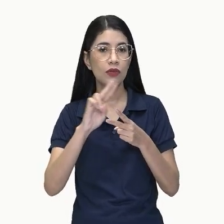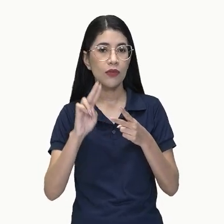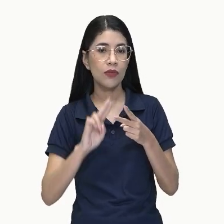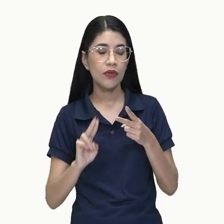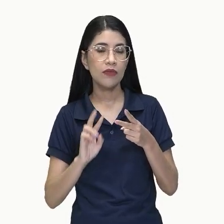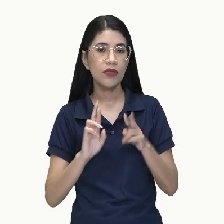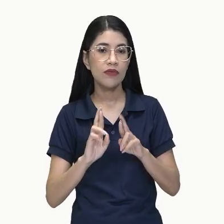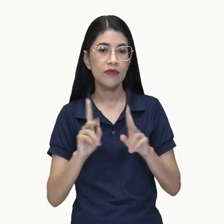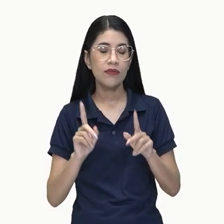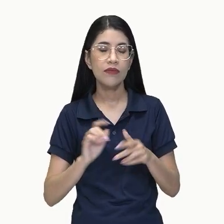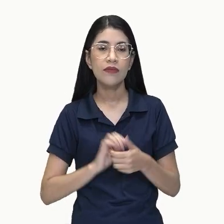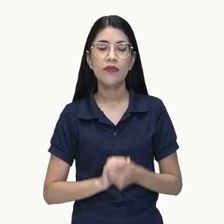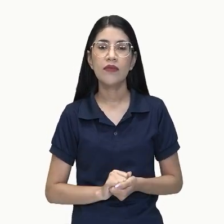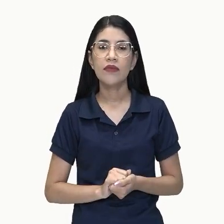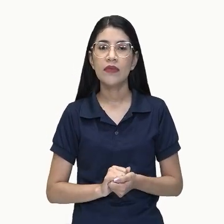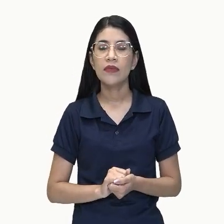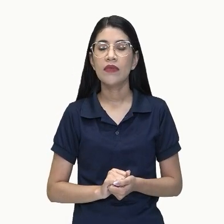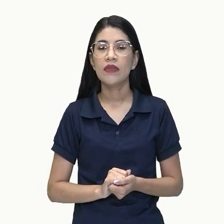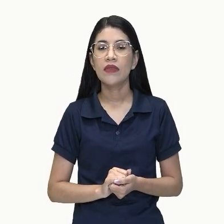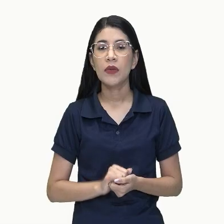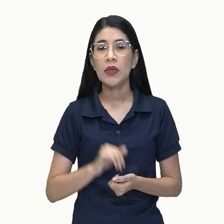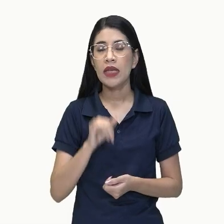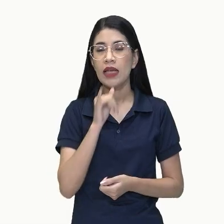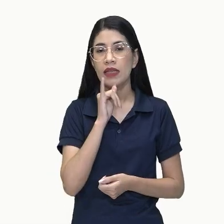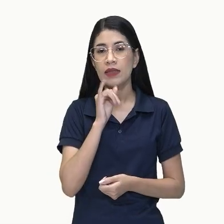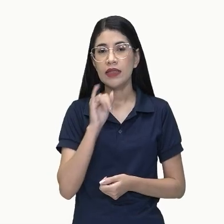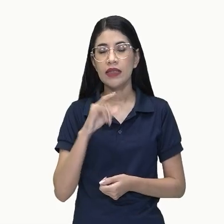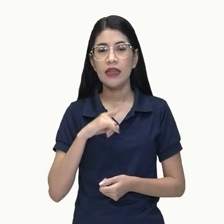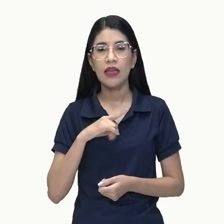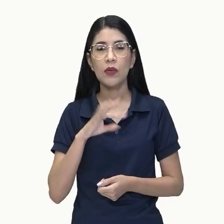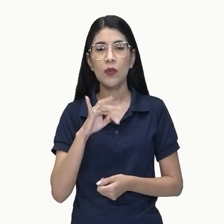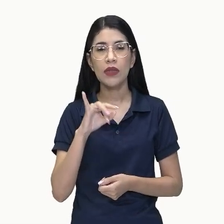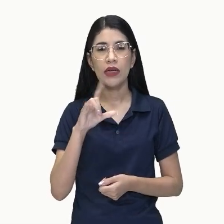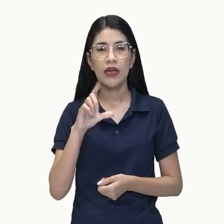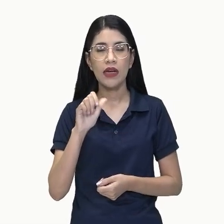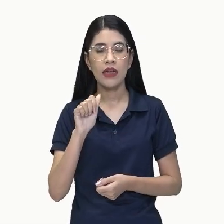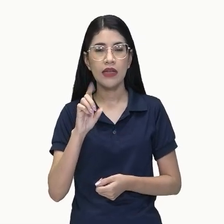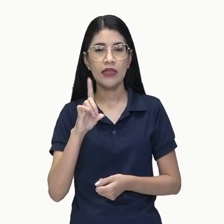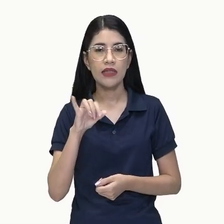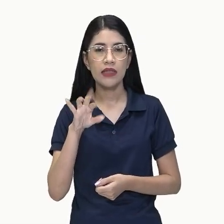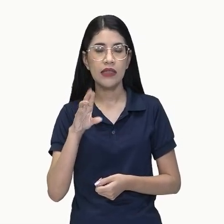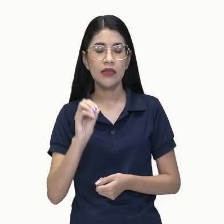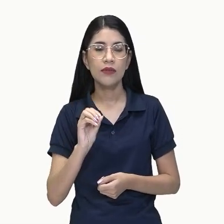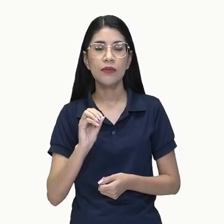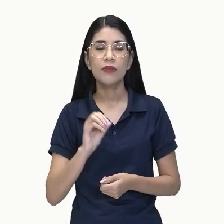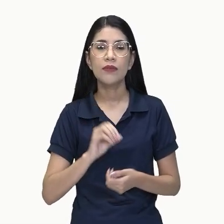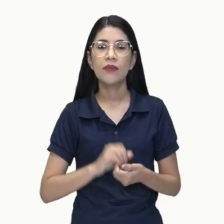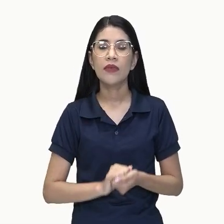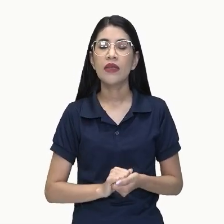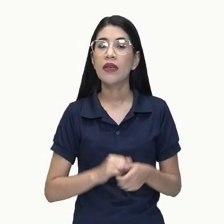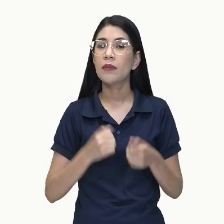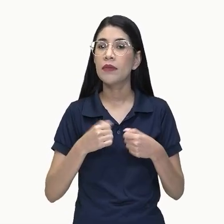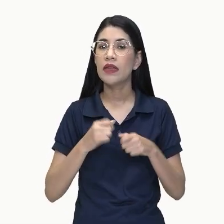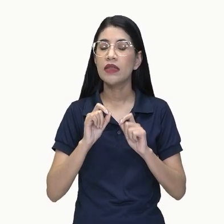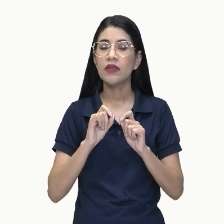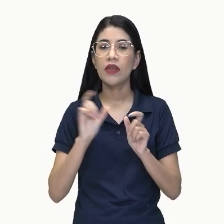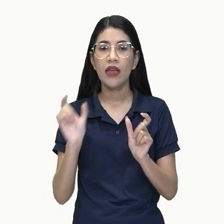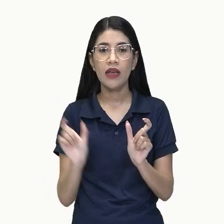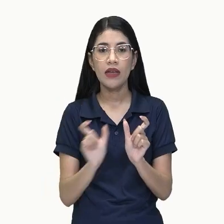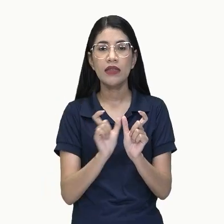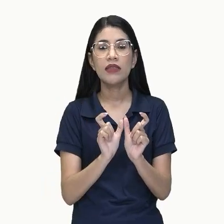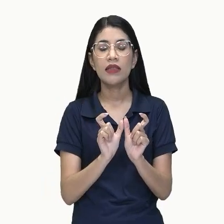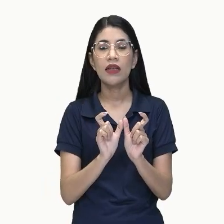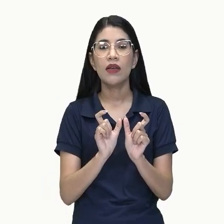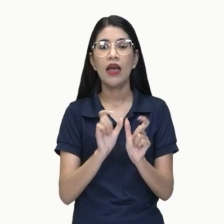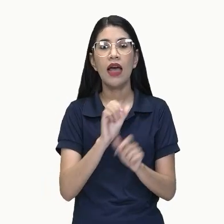gente? Quando vocês têm hidrácidos, para dar um nome ao ácido, você vai colocar a